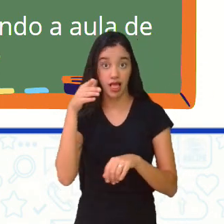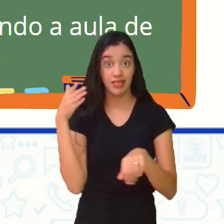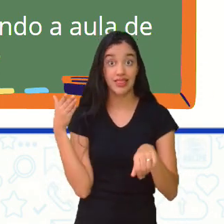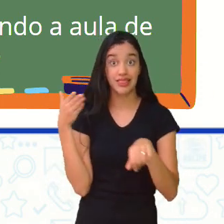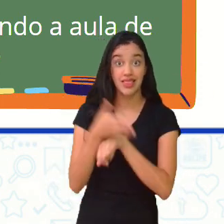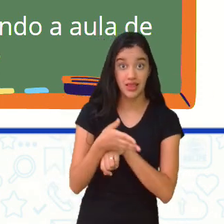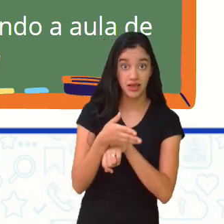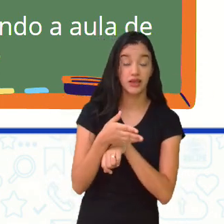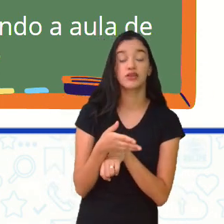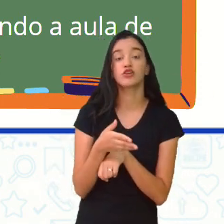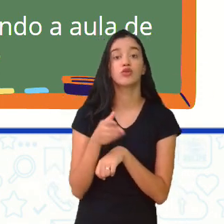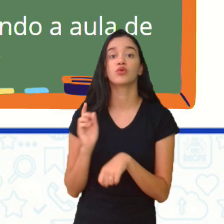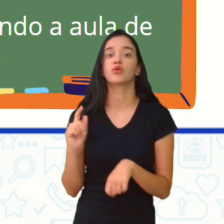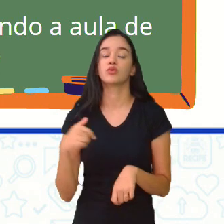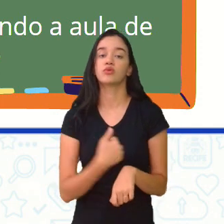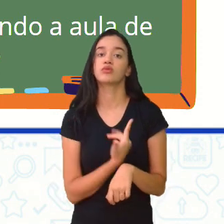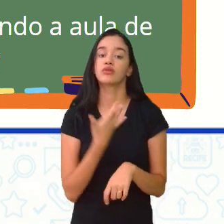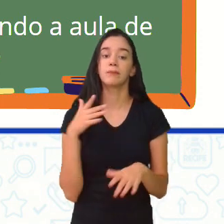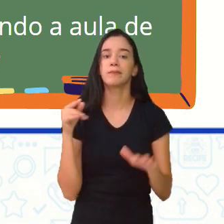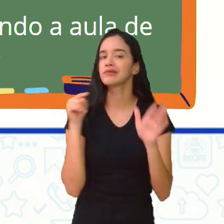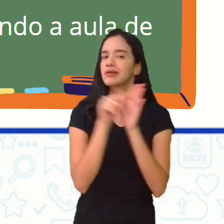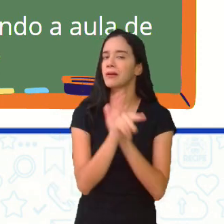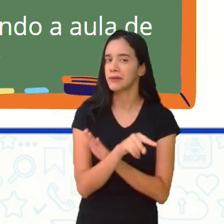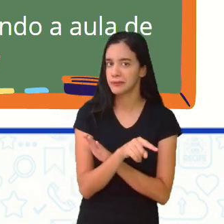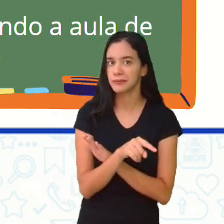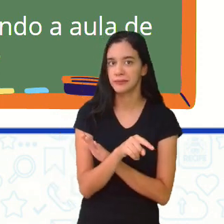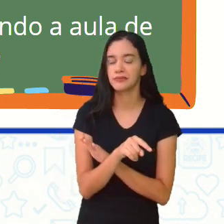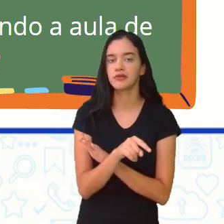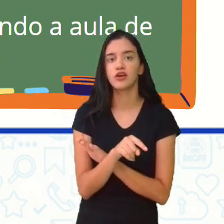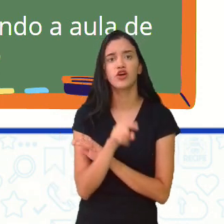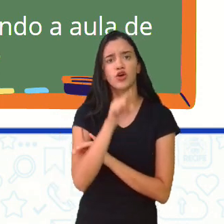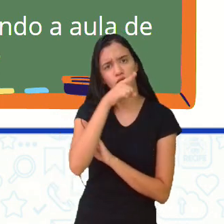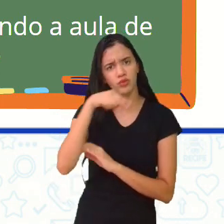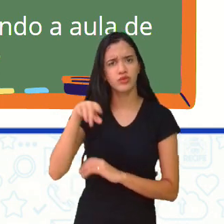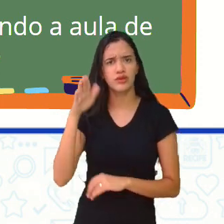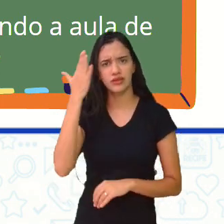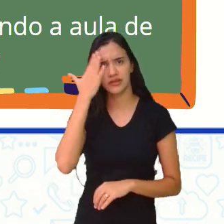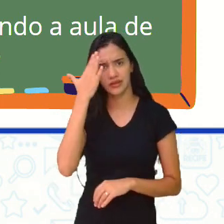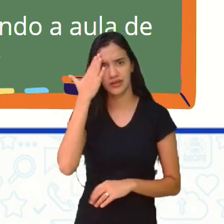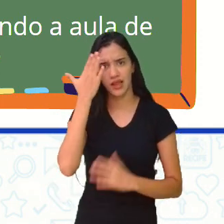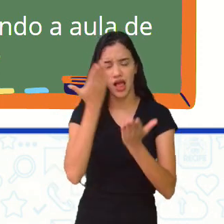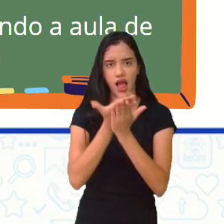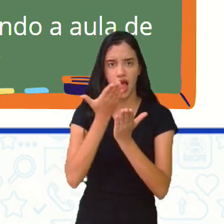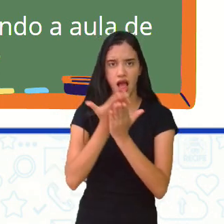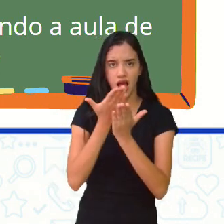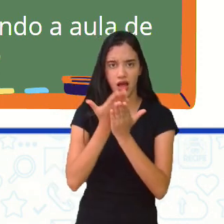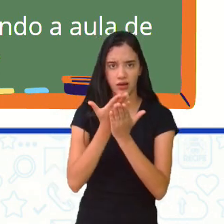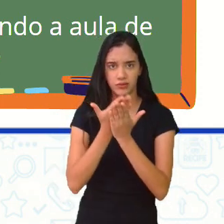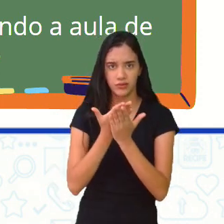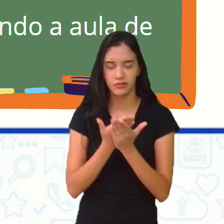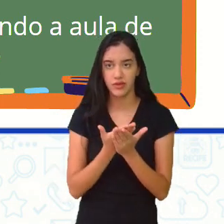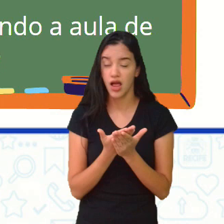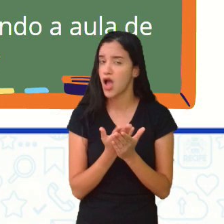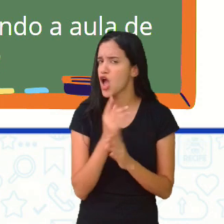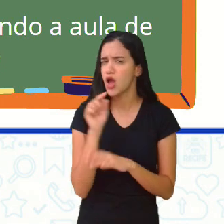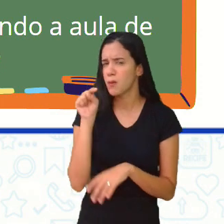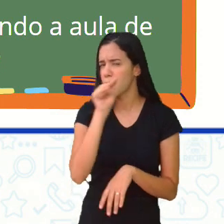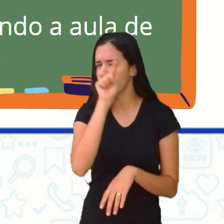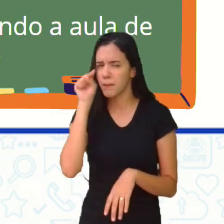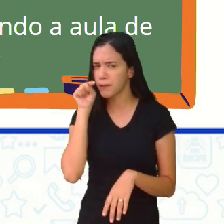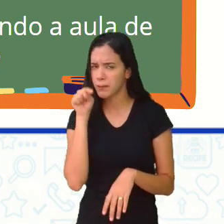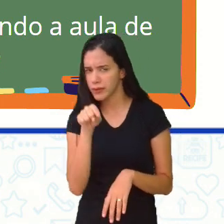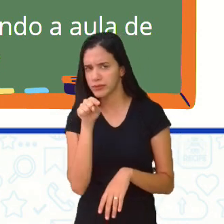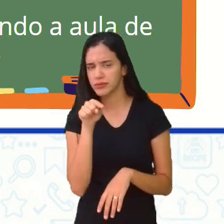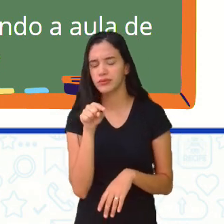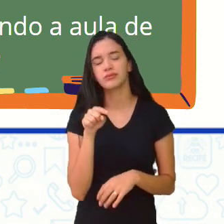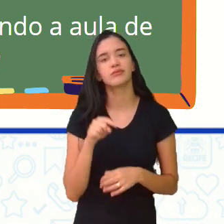quando estamos fazendo a pergunta, não é? Vocês estão entendendo a aula de pontuação? É uma pergunta que eu estou